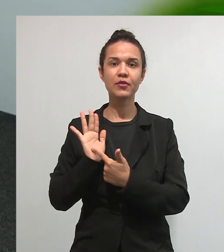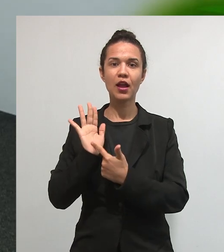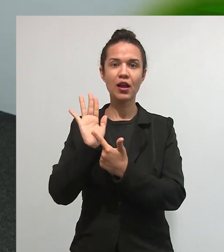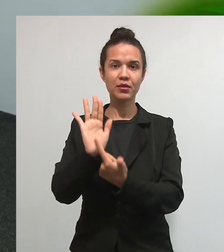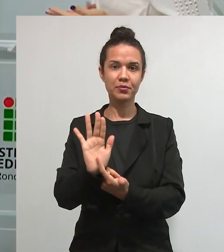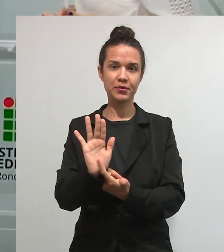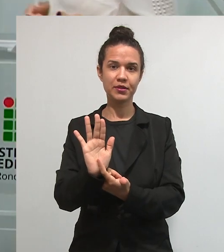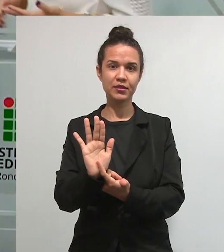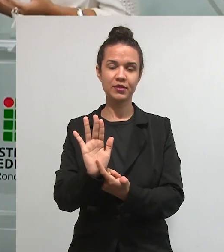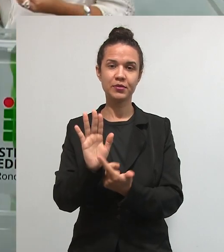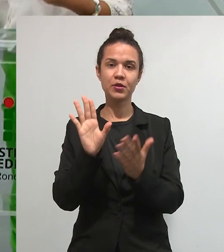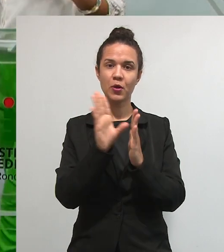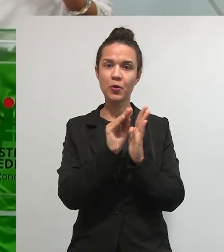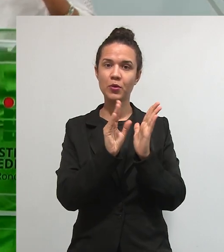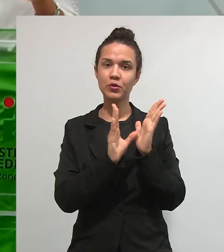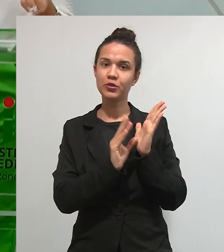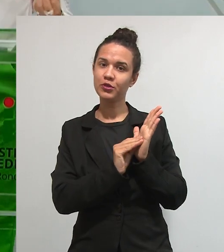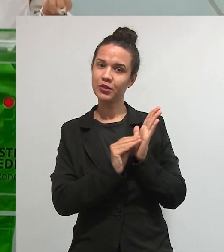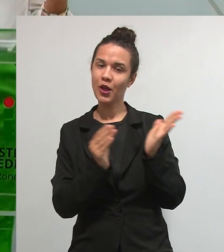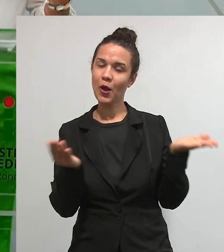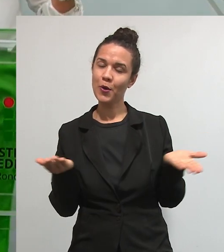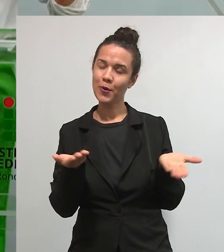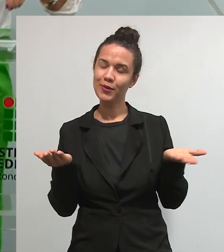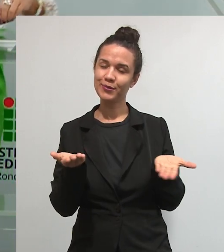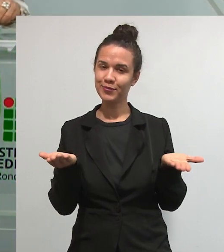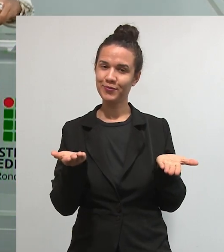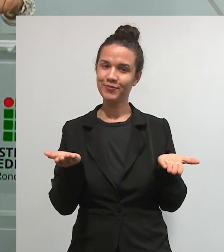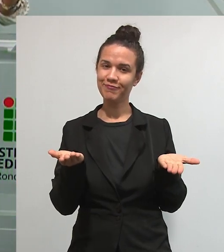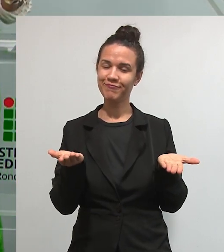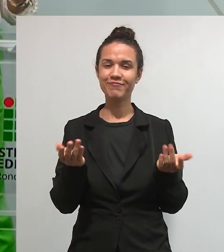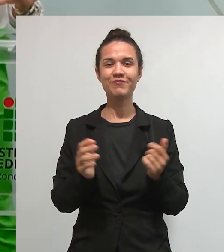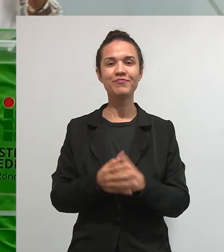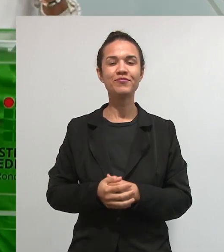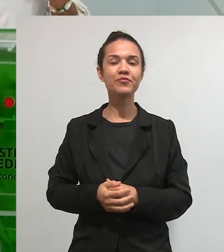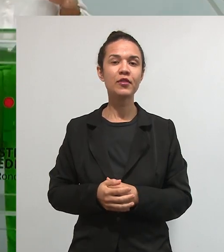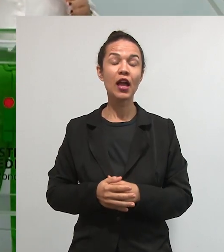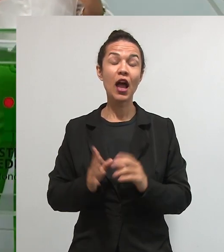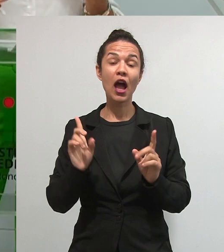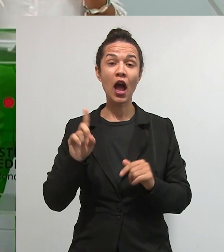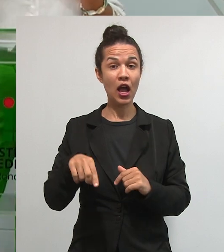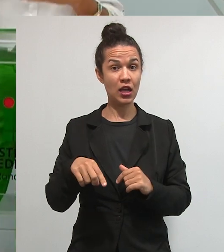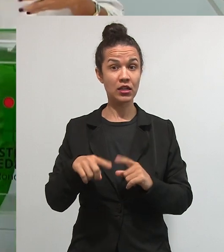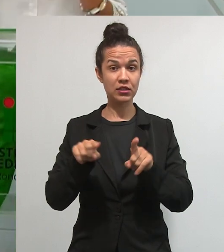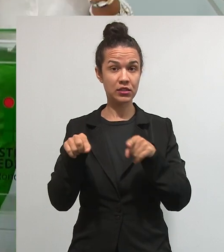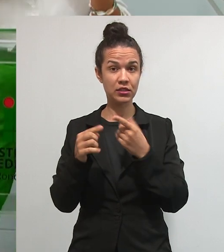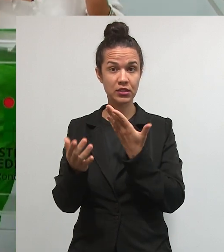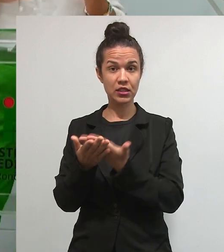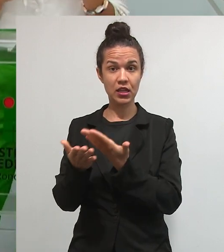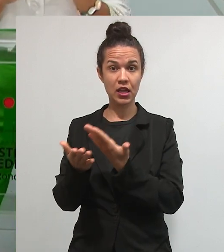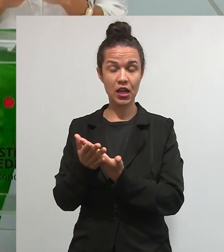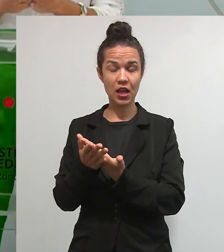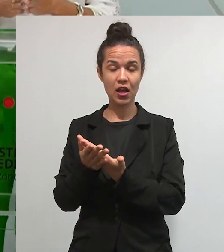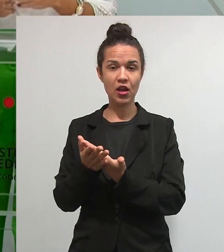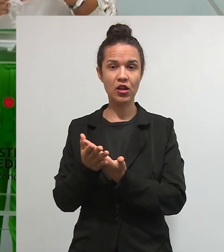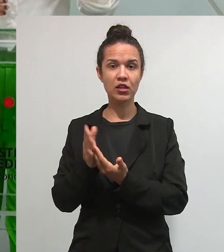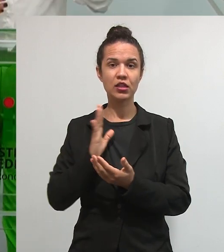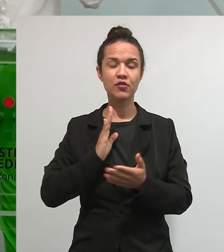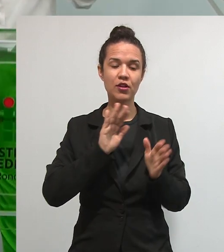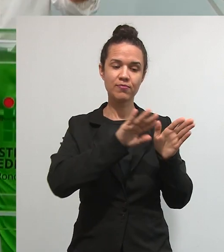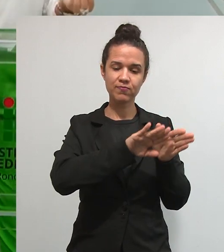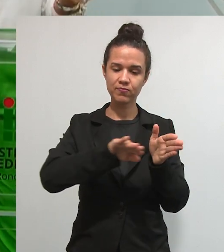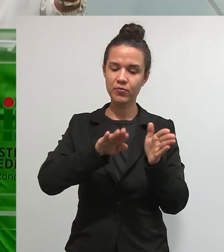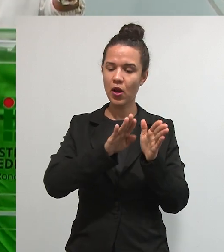nosso conteúdo de hoje. Isso mesmo, essa nossa aula, tá? Essa unidade, ela foi dividida